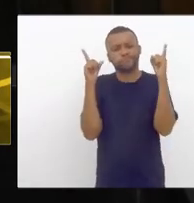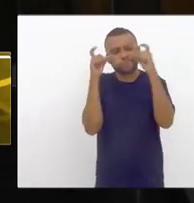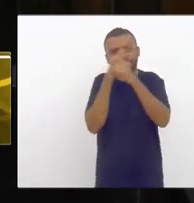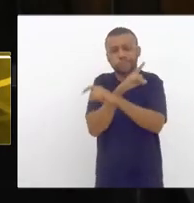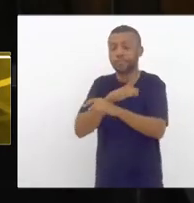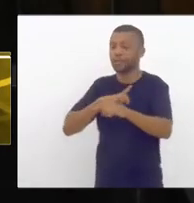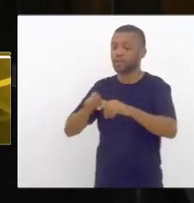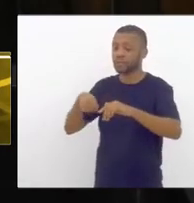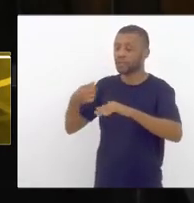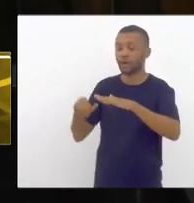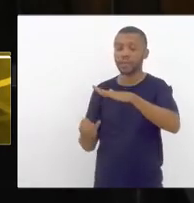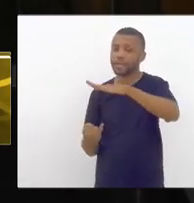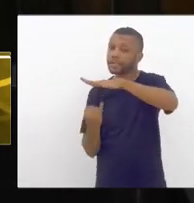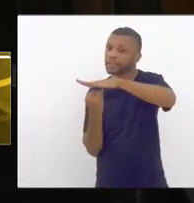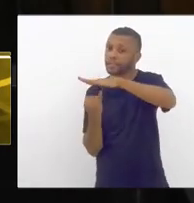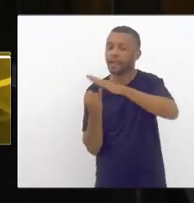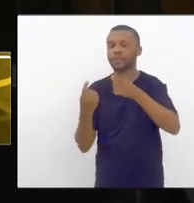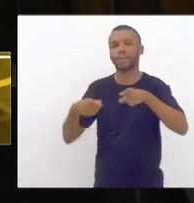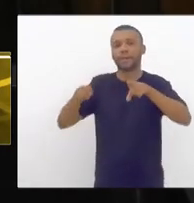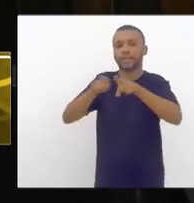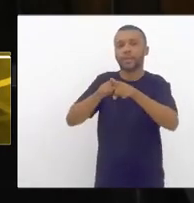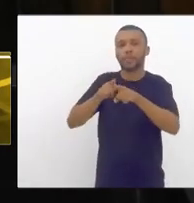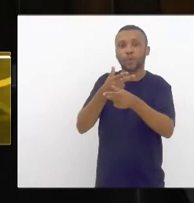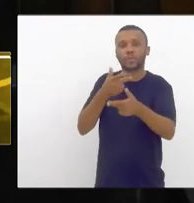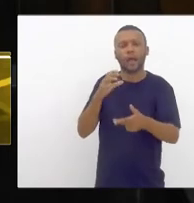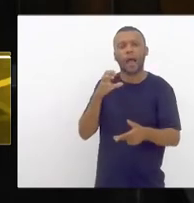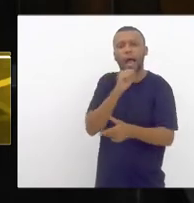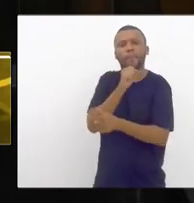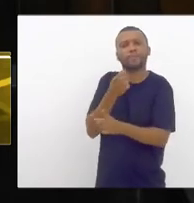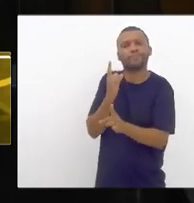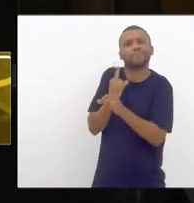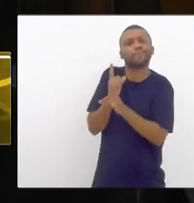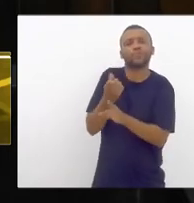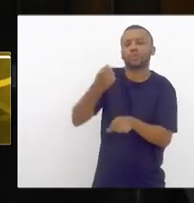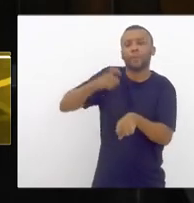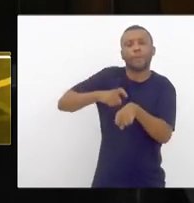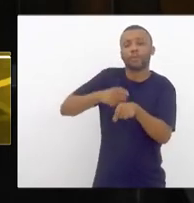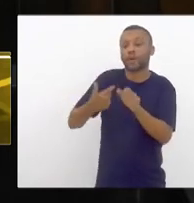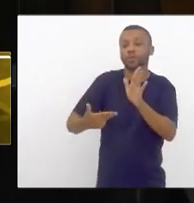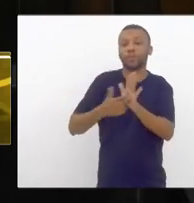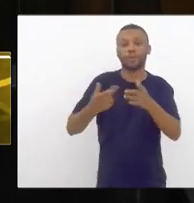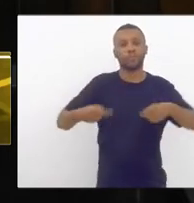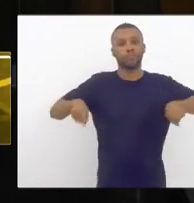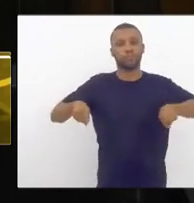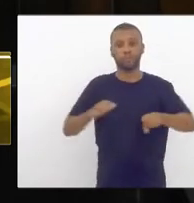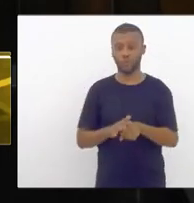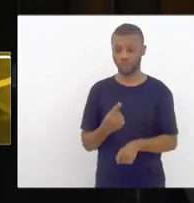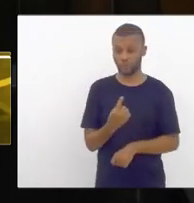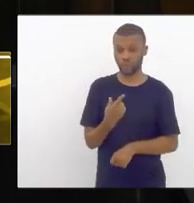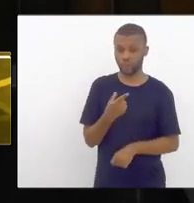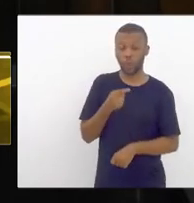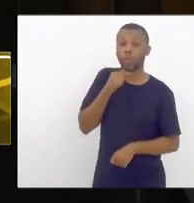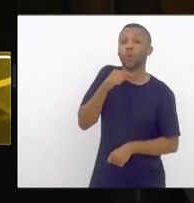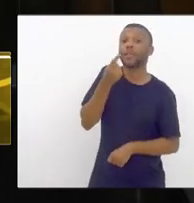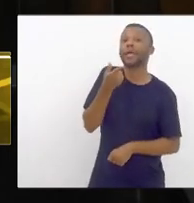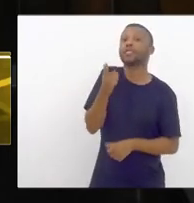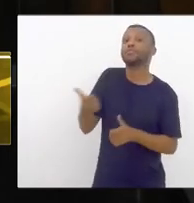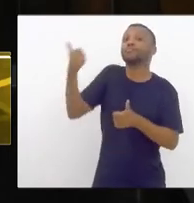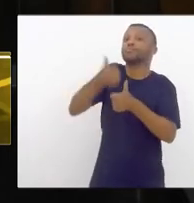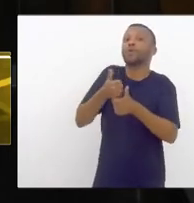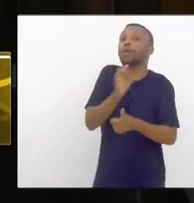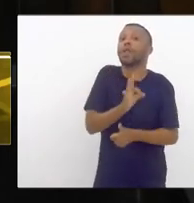pelas entidades parceiras porque uma coisa que eu descobri rapidamente quando eu sentei na cadeira e que sozinho a gente vai chegar a lugar nenhum e